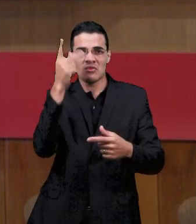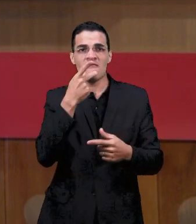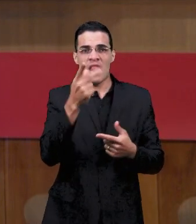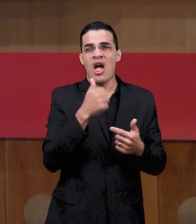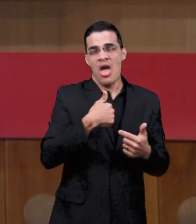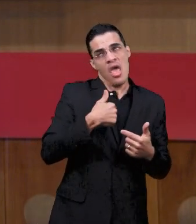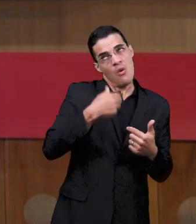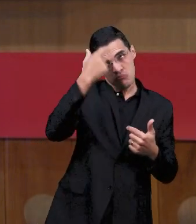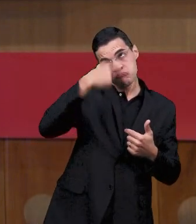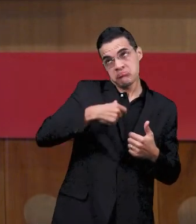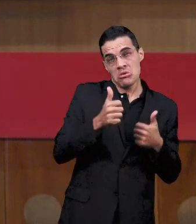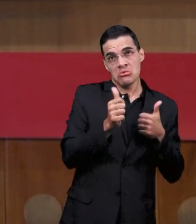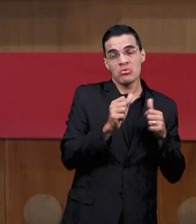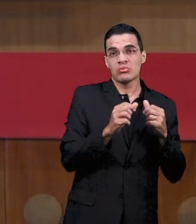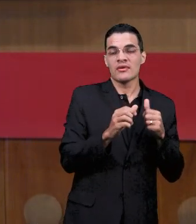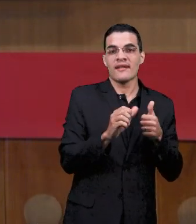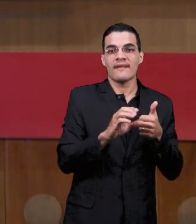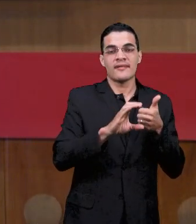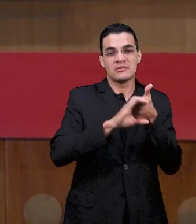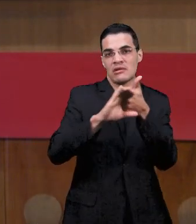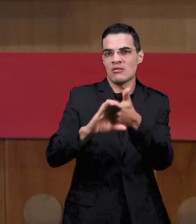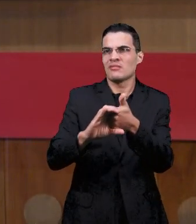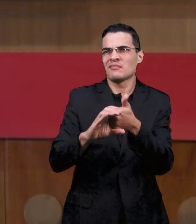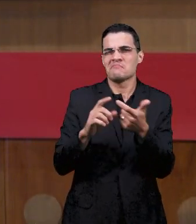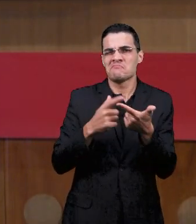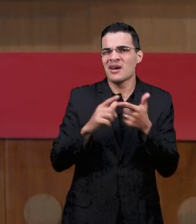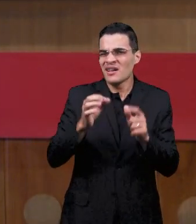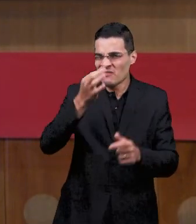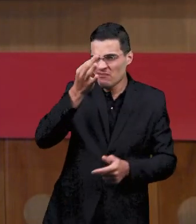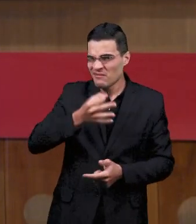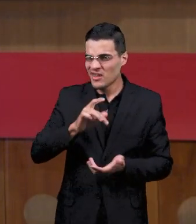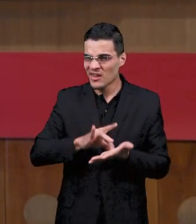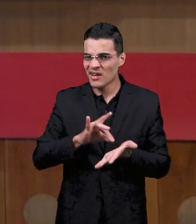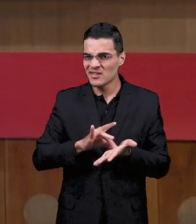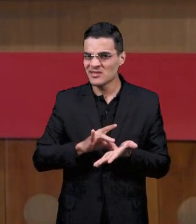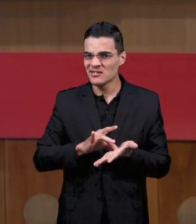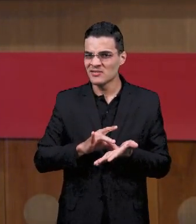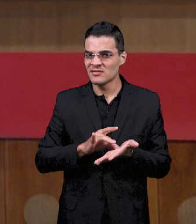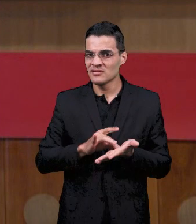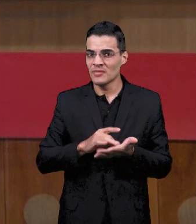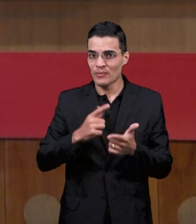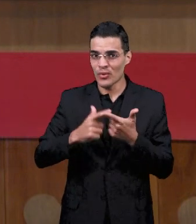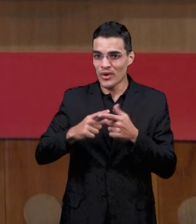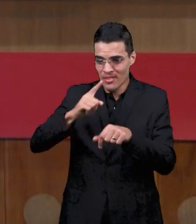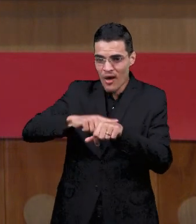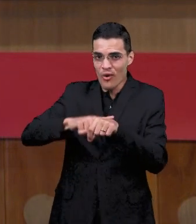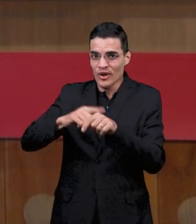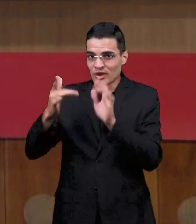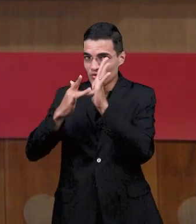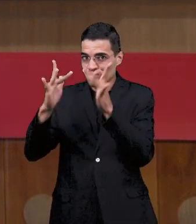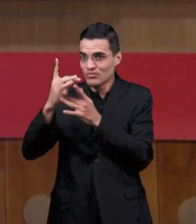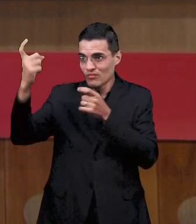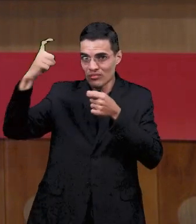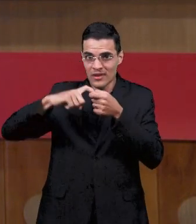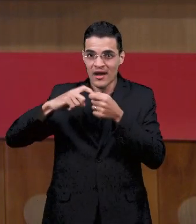quem realmente é servo. Porque esses vão partir, porque Jesus vai estar esperando pela igreja.